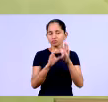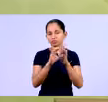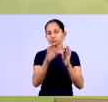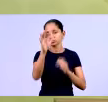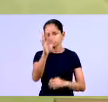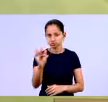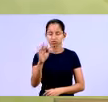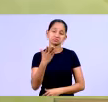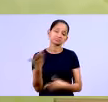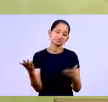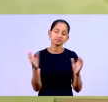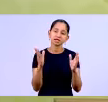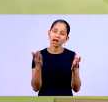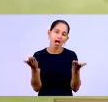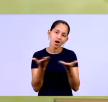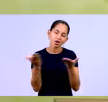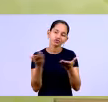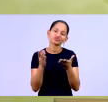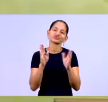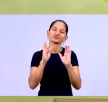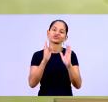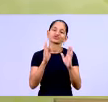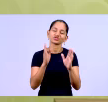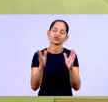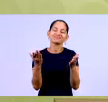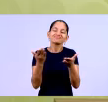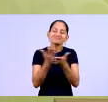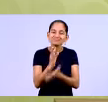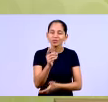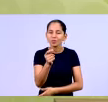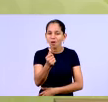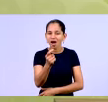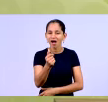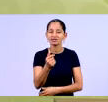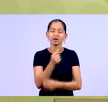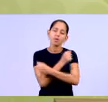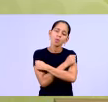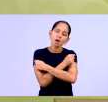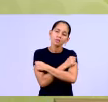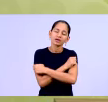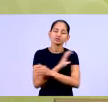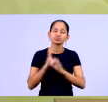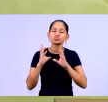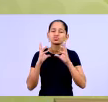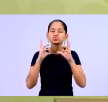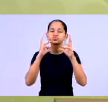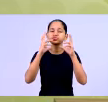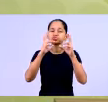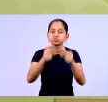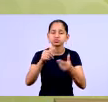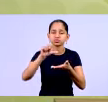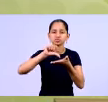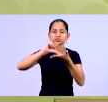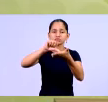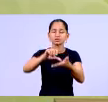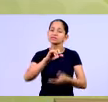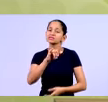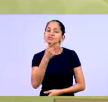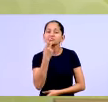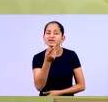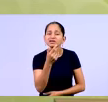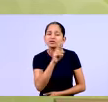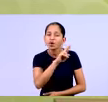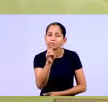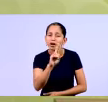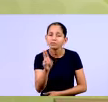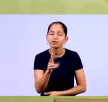professora? Acho que agora é a hora da nossa despedida, né? Quero dar um abraço a todos os polos. Desculpa aí não ter citado o nome de vocês. Agora eu